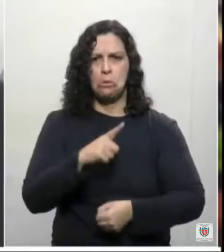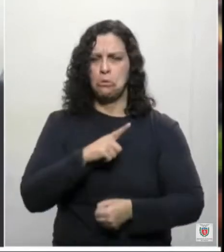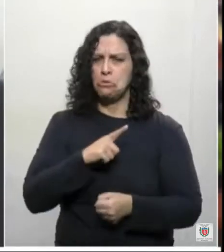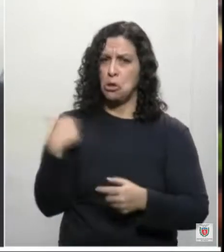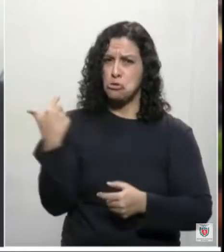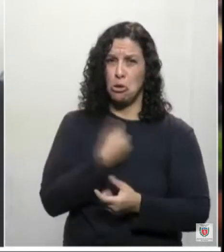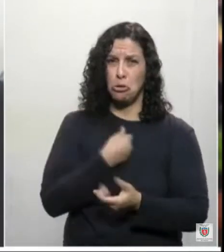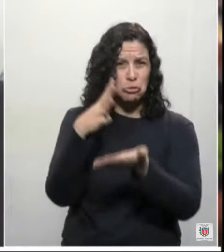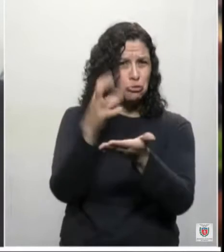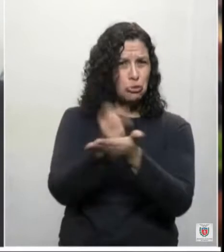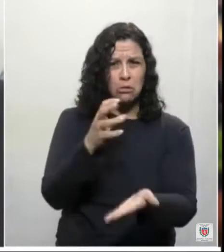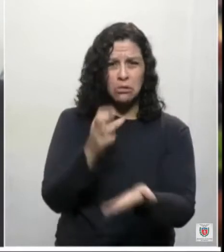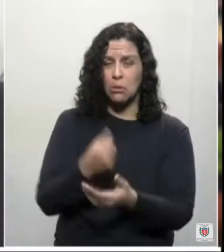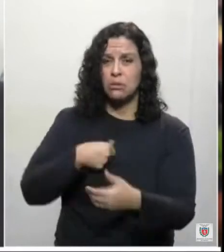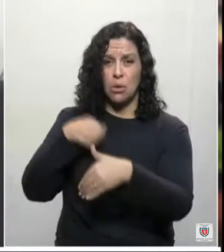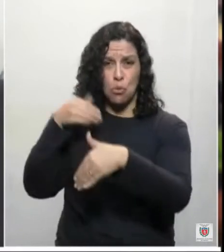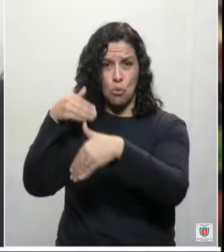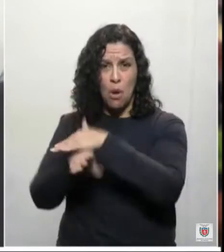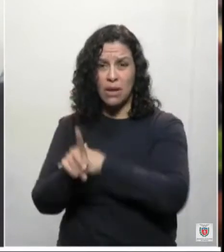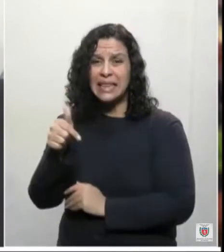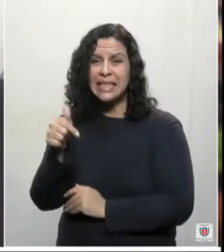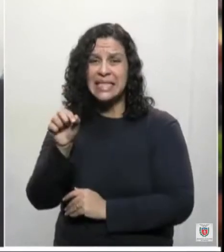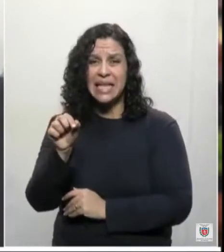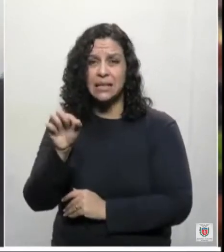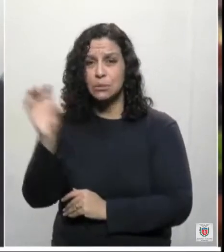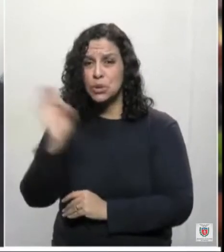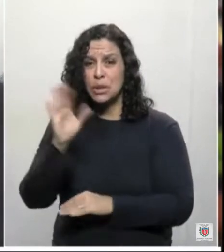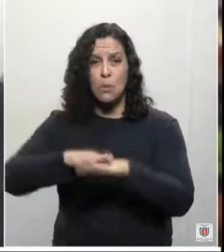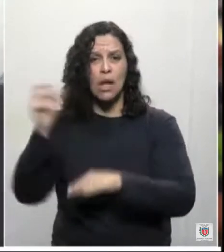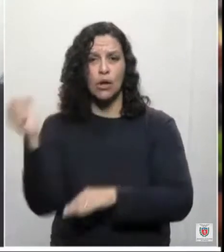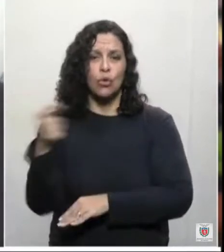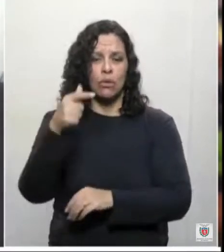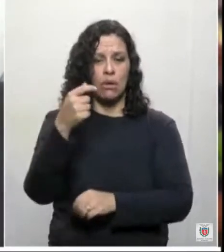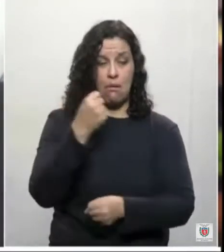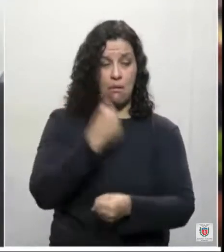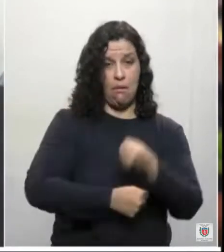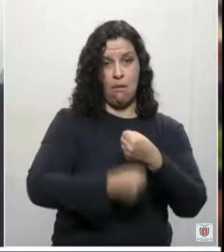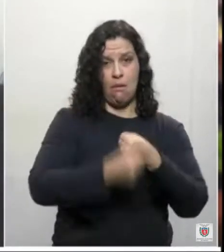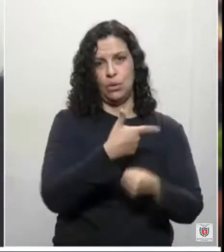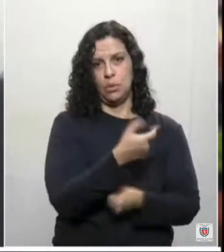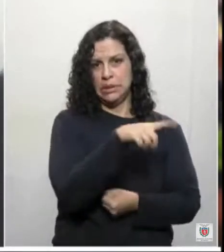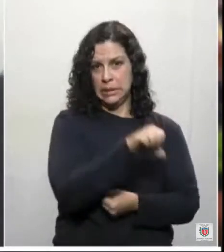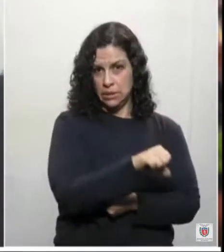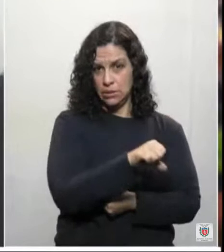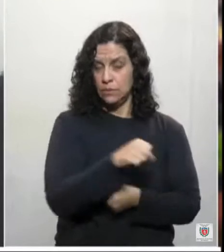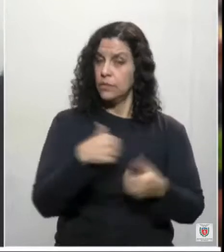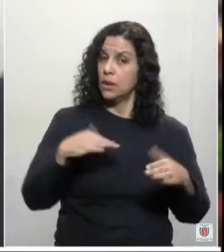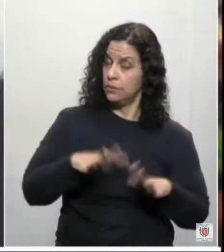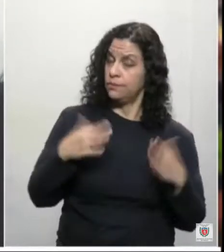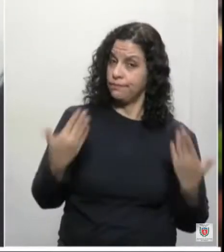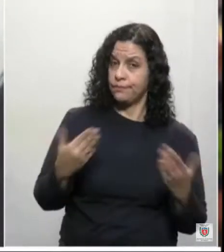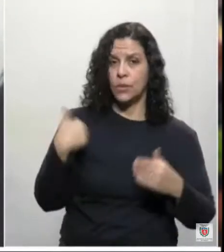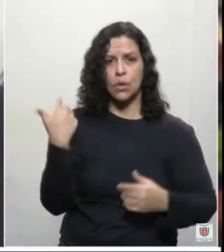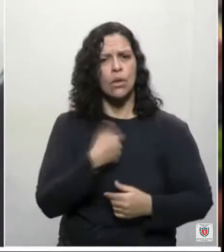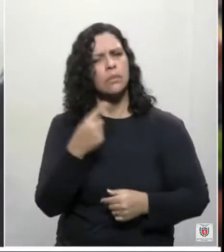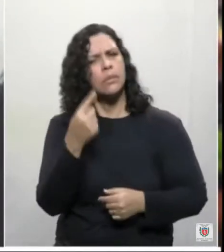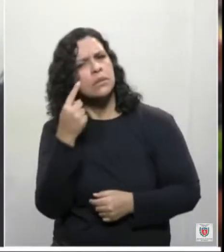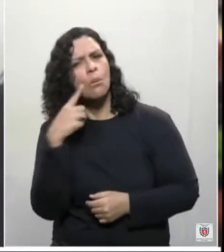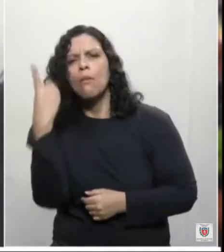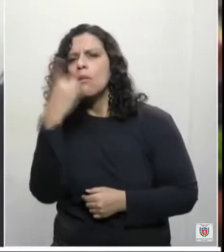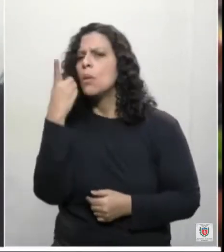uma receita corrente de 17% maior que aquela que arrecadamos no ano passado. Isso se dá, senhor presidente e senhores